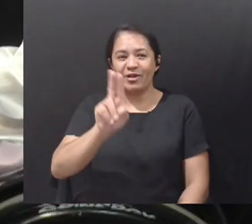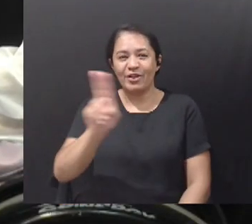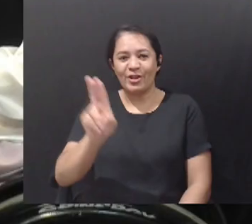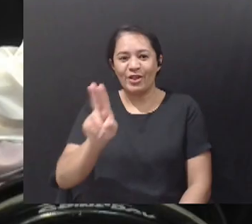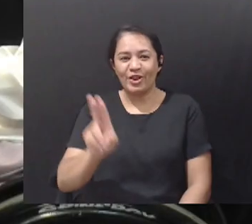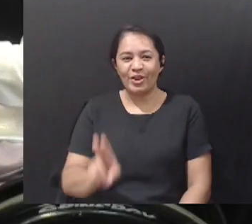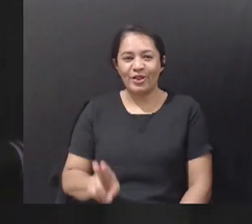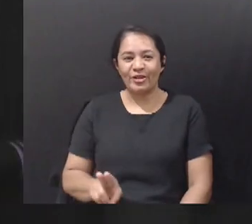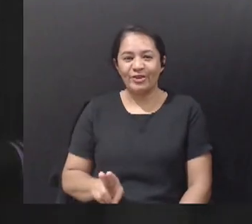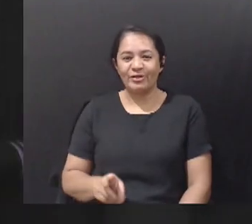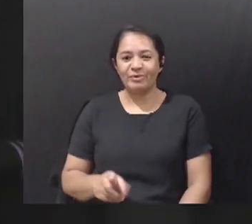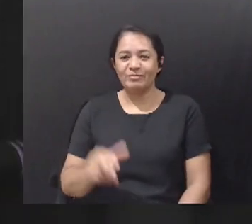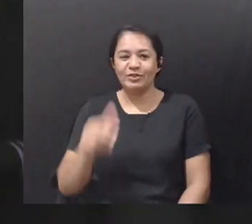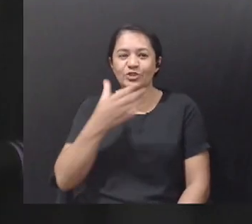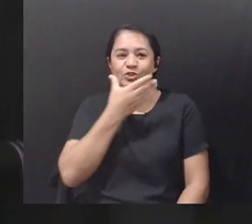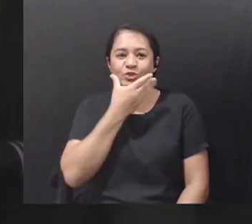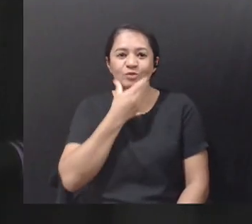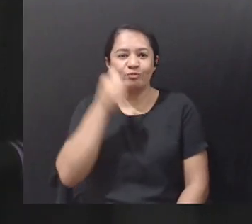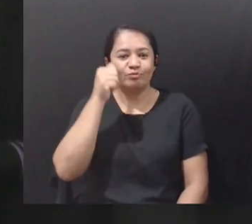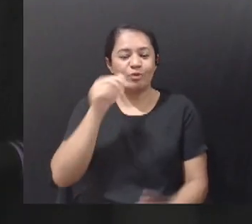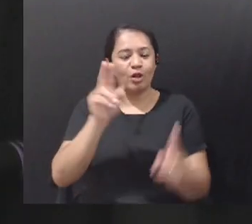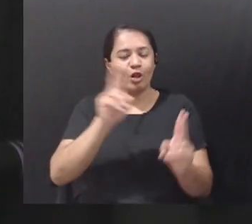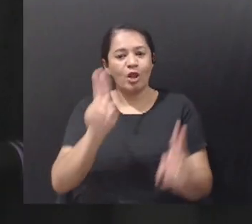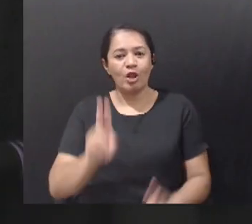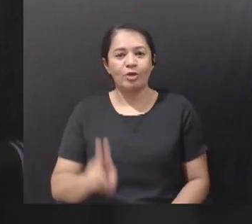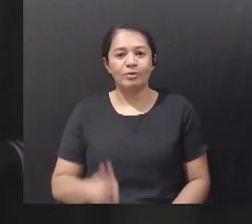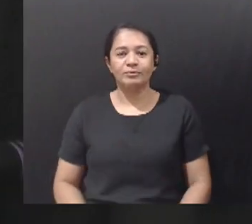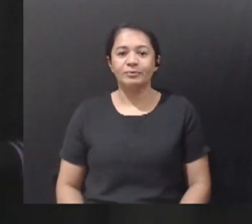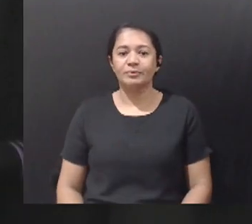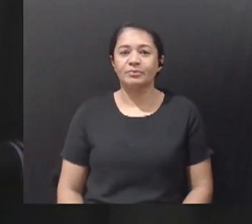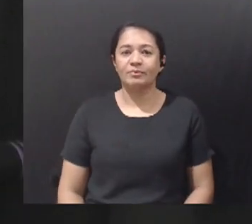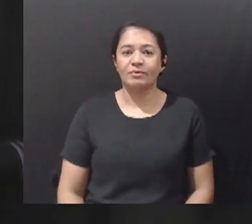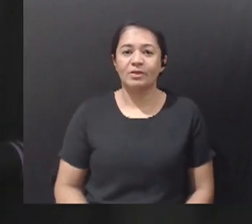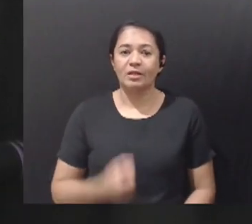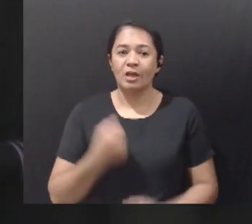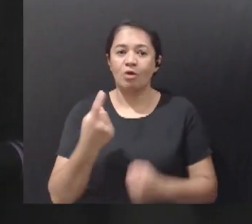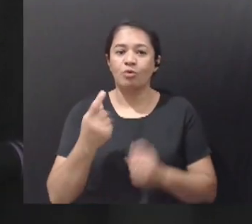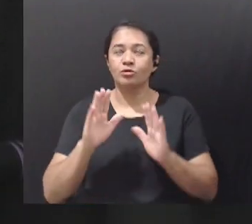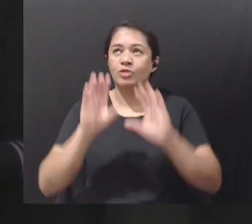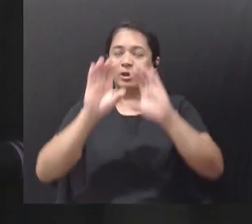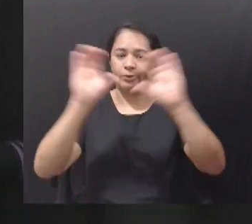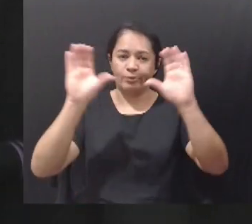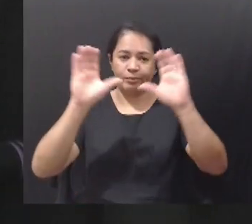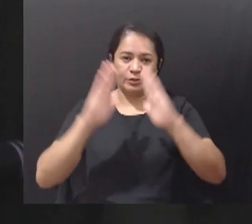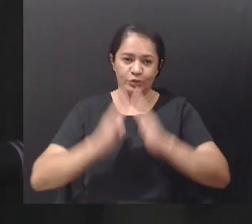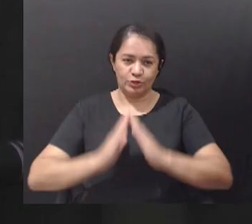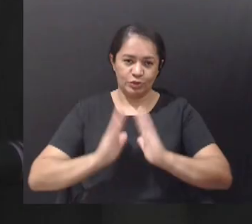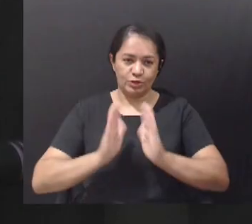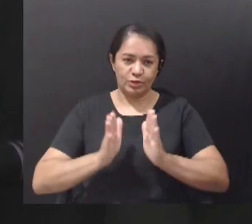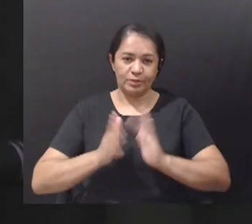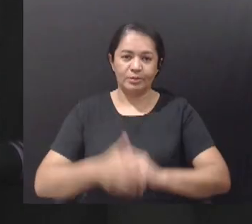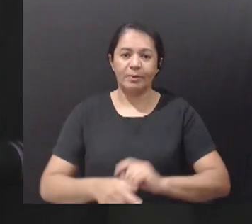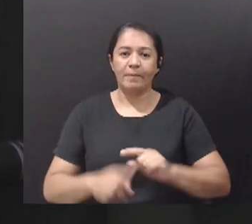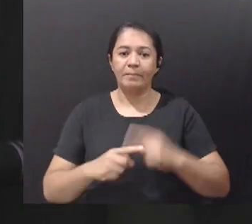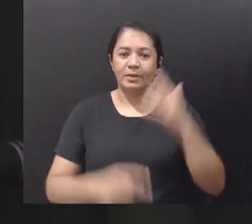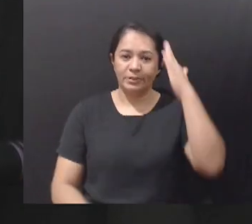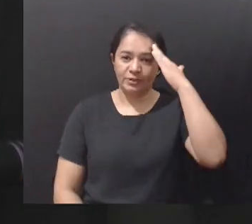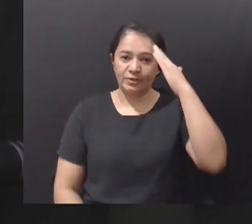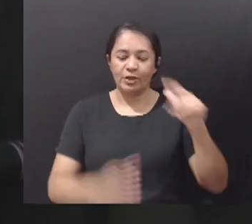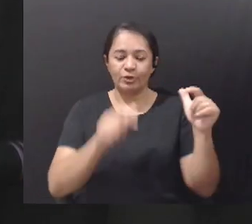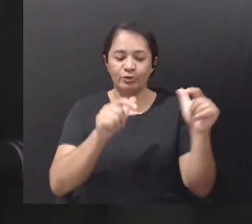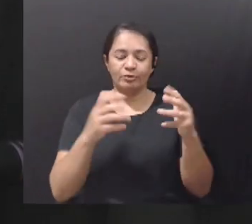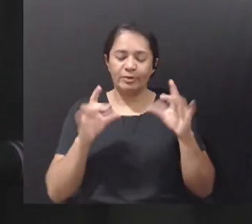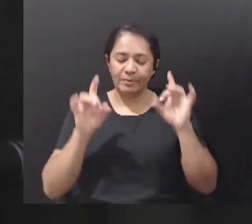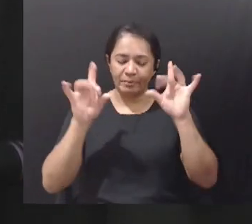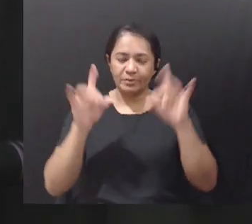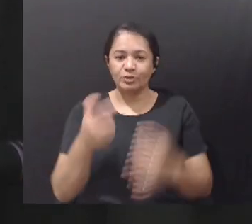mulheres maravilhosos. Uns deles, alguns estão no céu, mas eu tenho certeza que num lugar muito especial, e outros estão com a gente